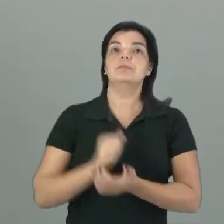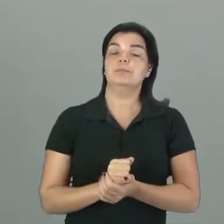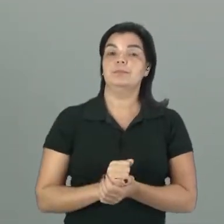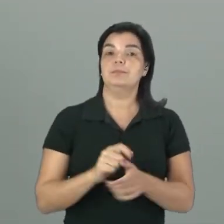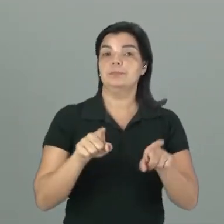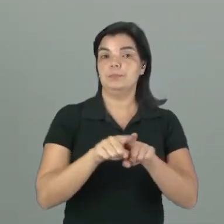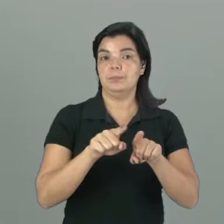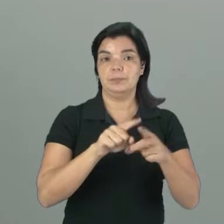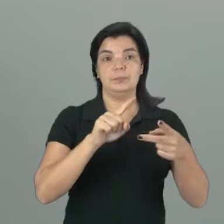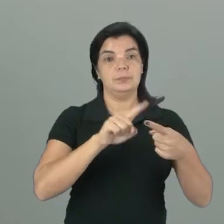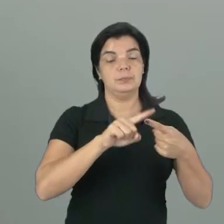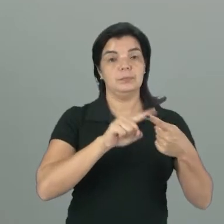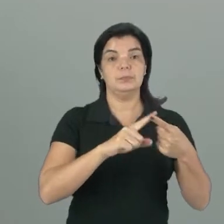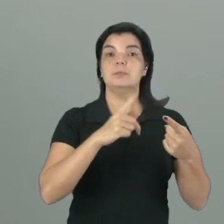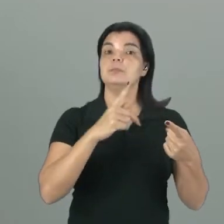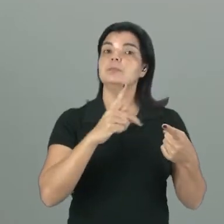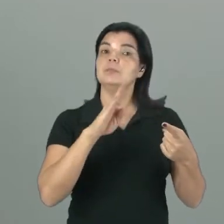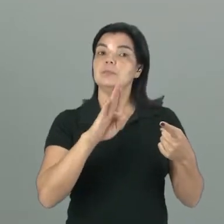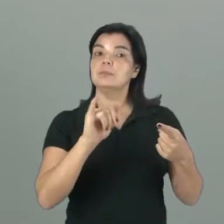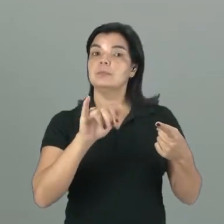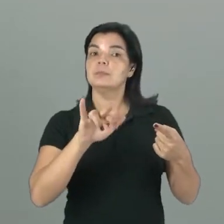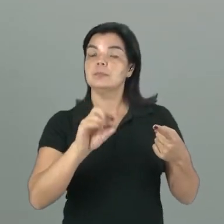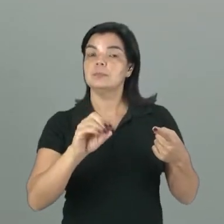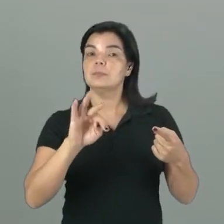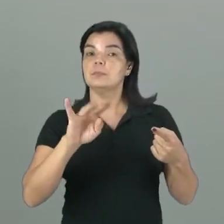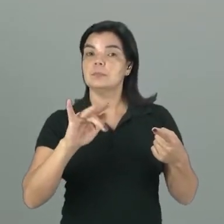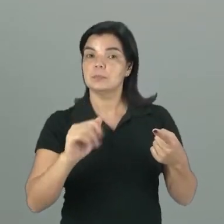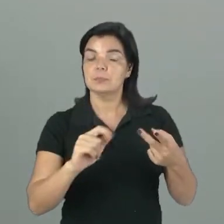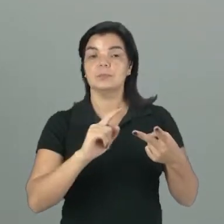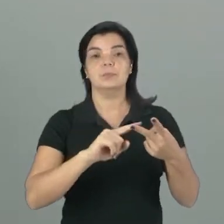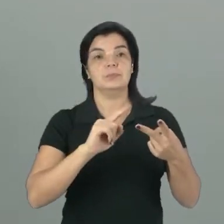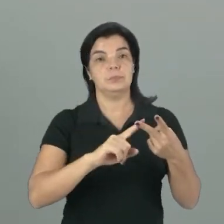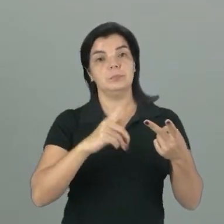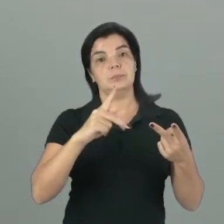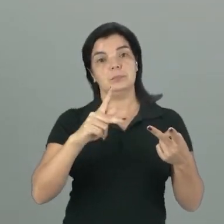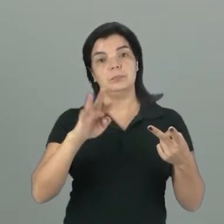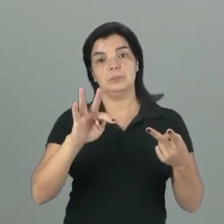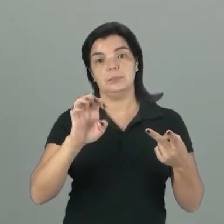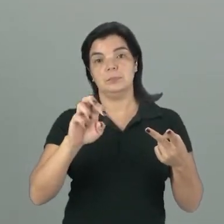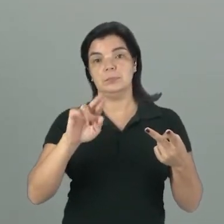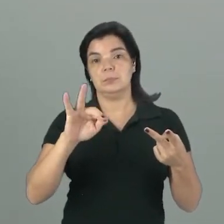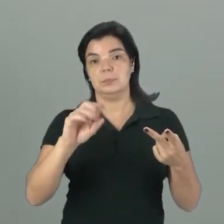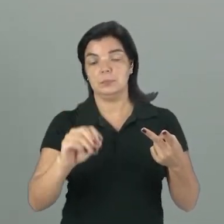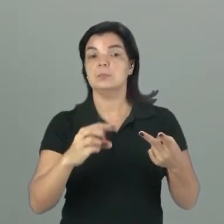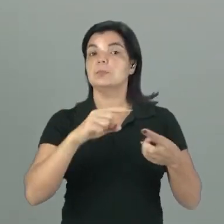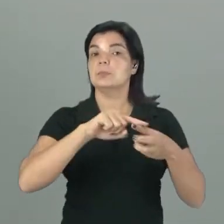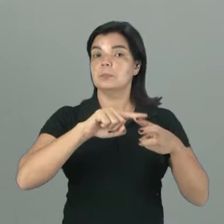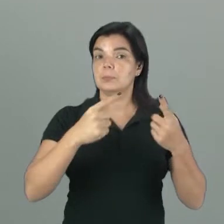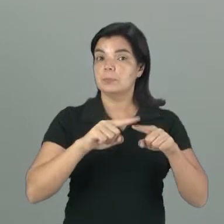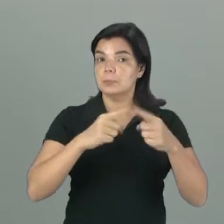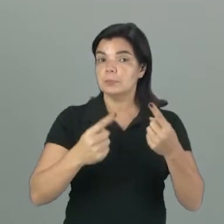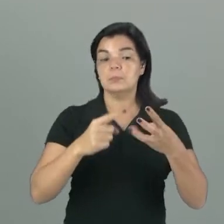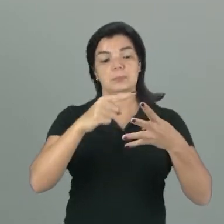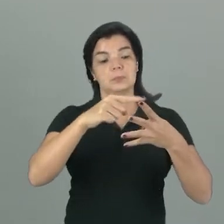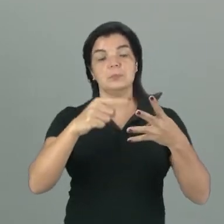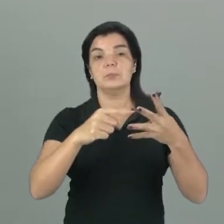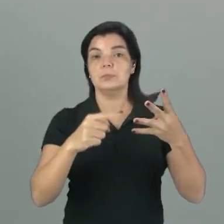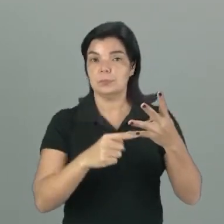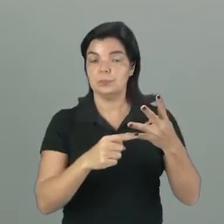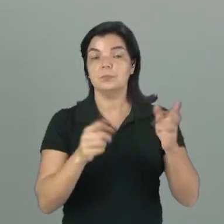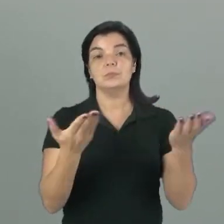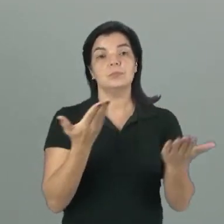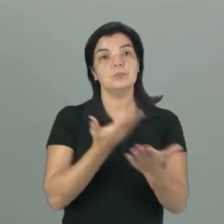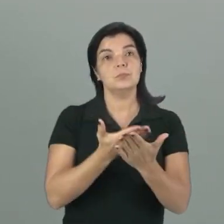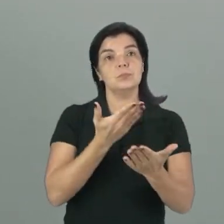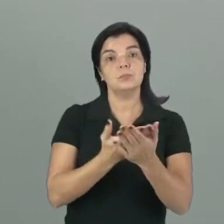briófitas e pteridófitas, mas que nós temos 4 grandes grupos quando a gente fala do reino das plantas. Hoje a gente vai estudar